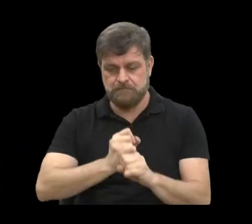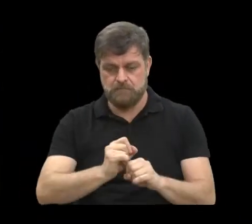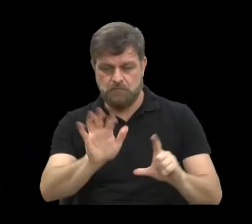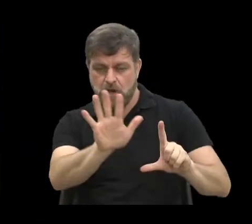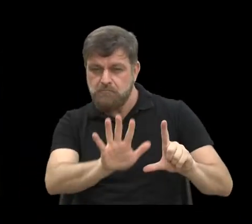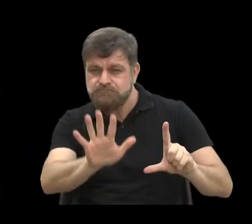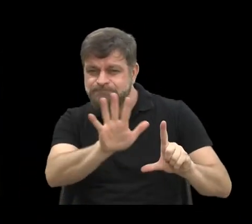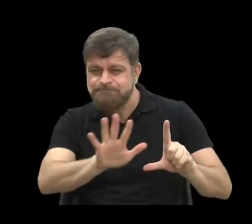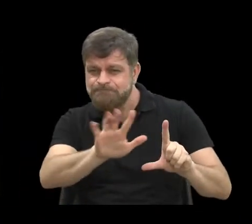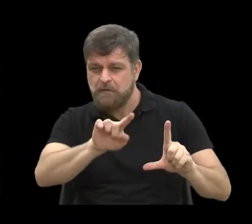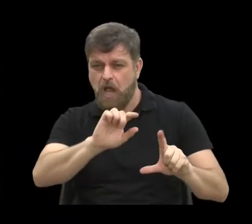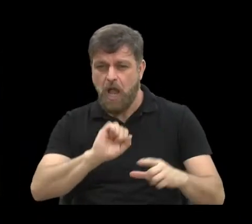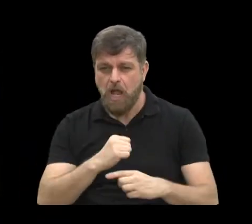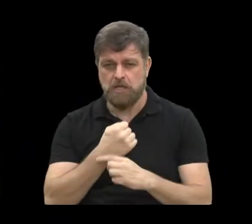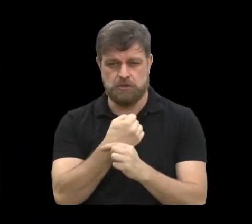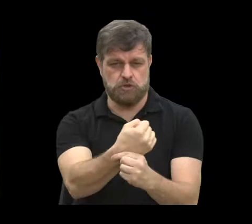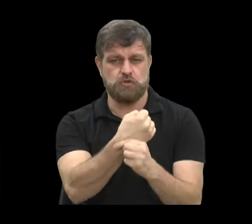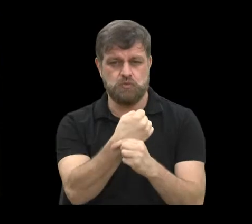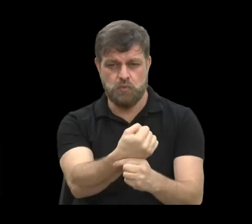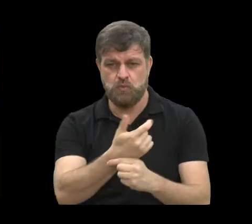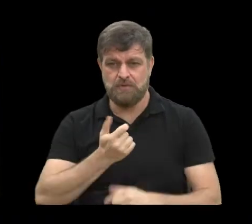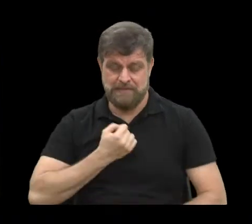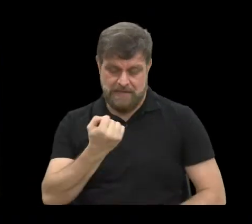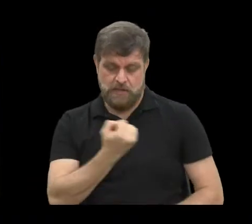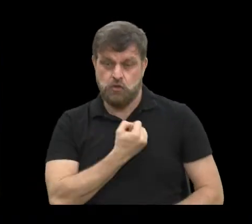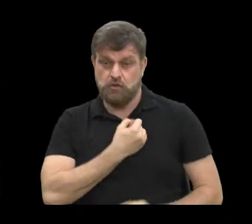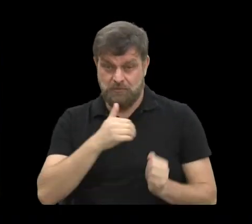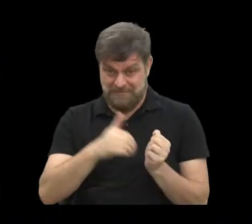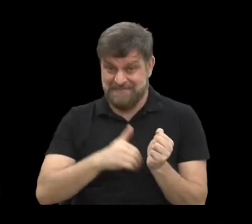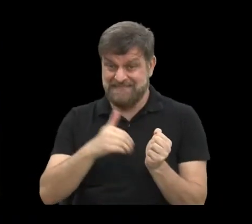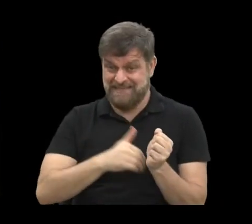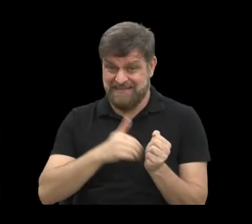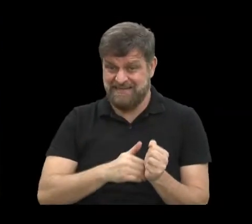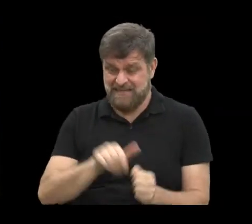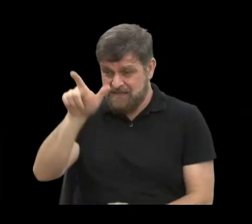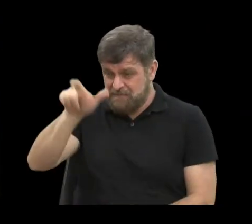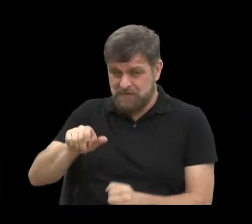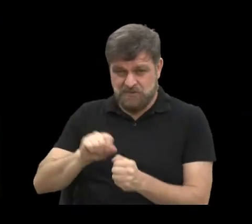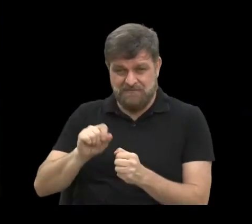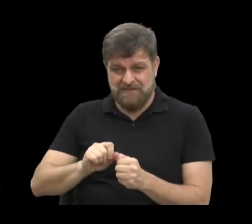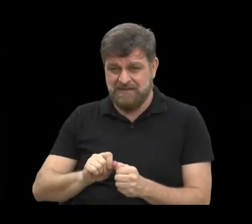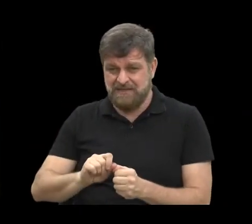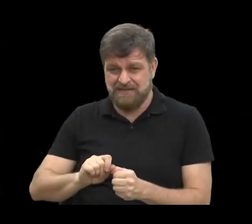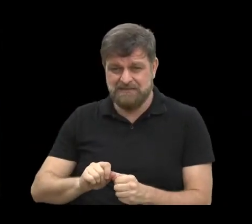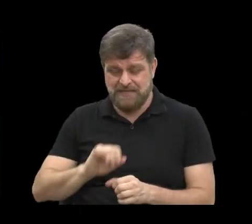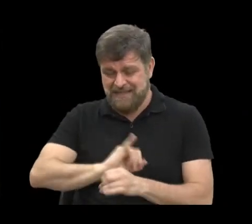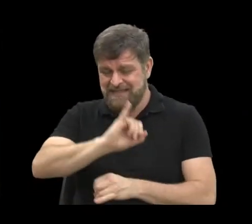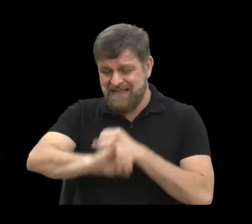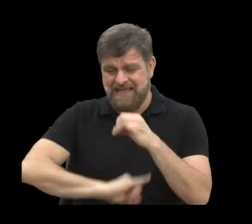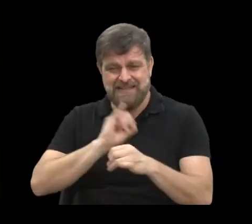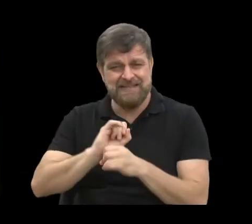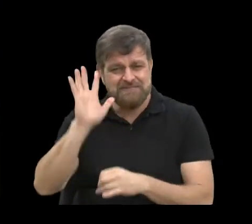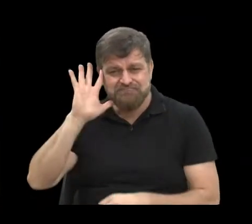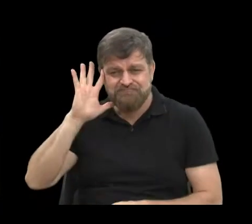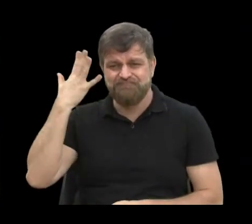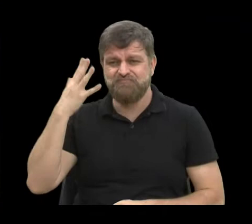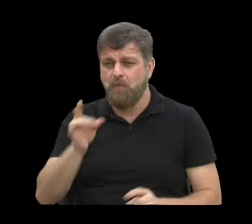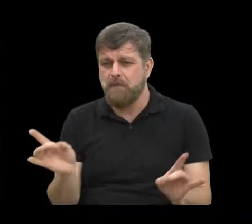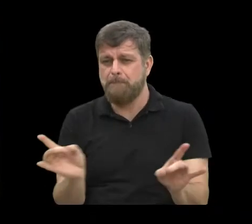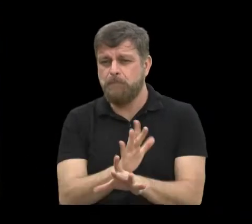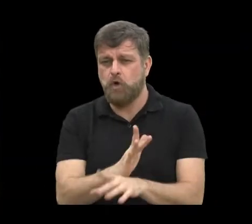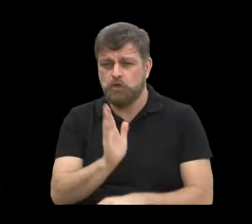super seguro, é acessado com senha, tá? É feito o seu cadastro e resolve tudo online. Então, a gente já tem